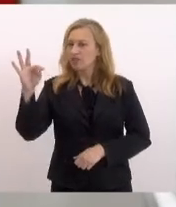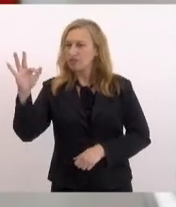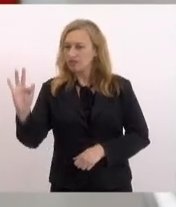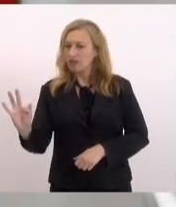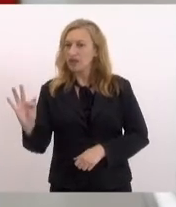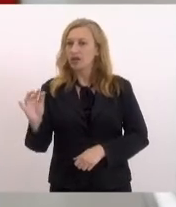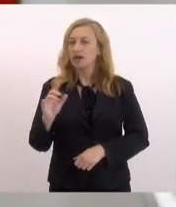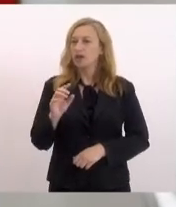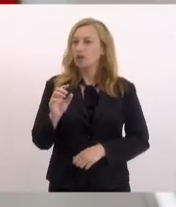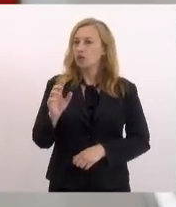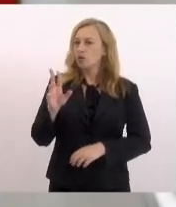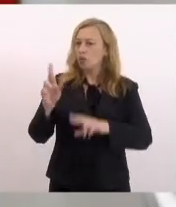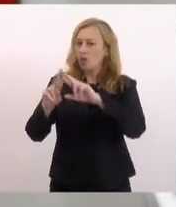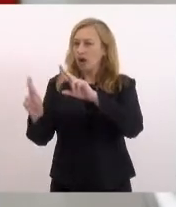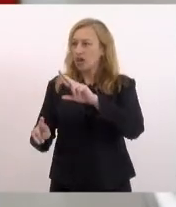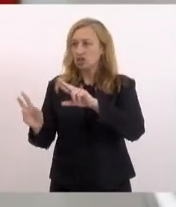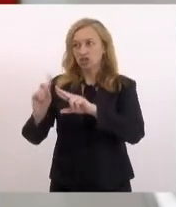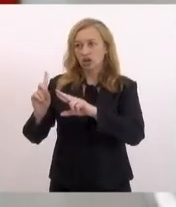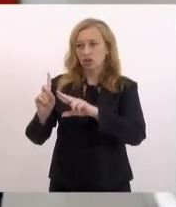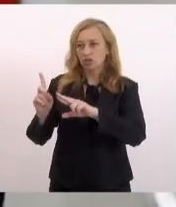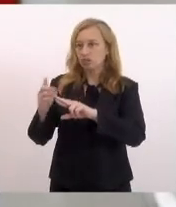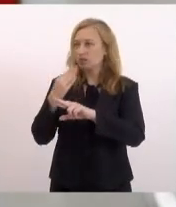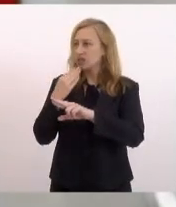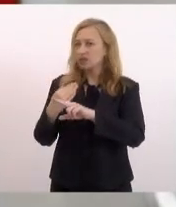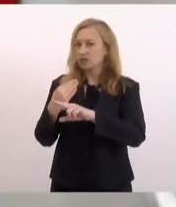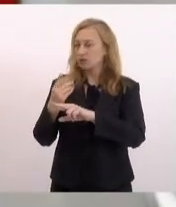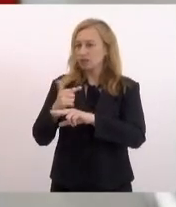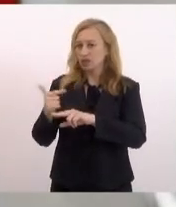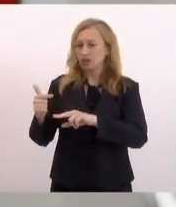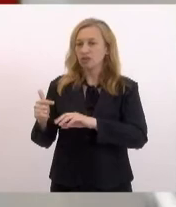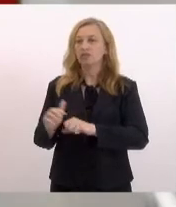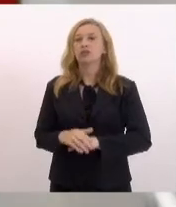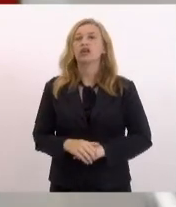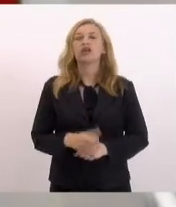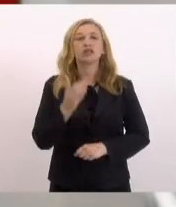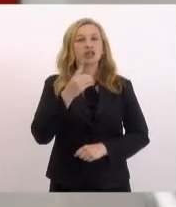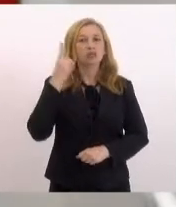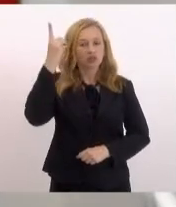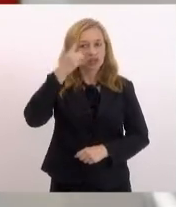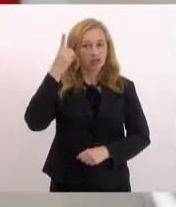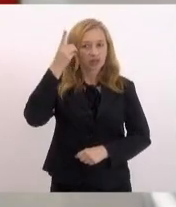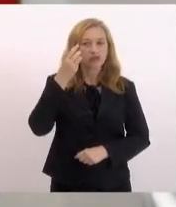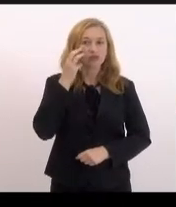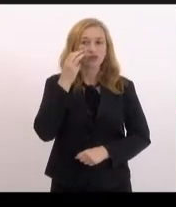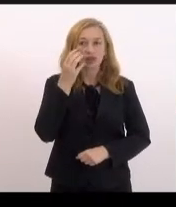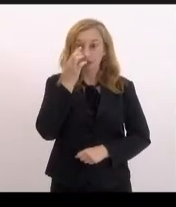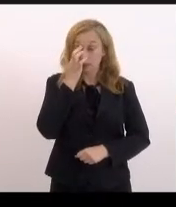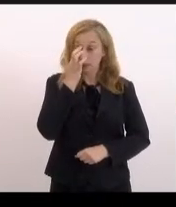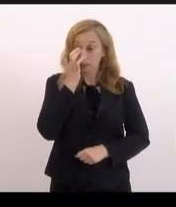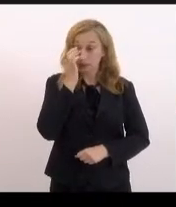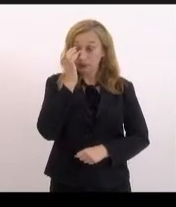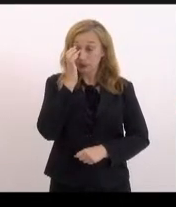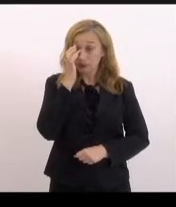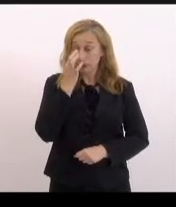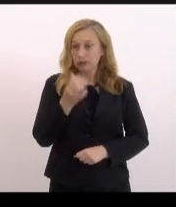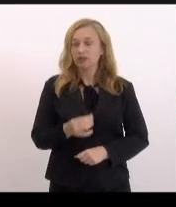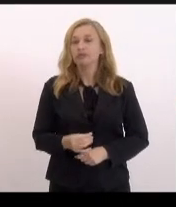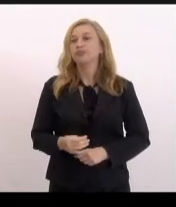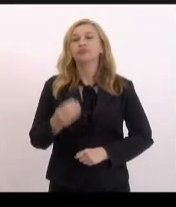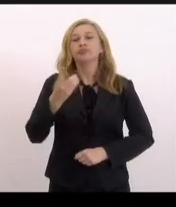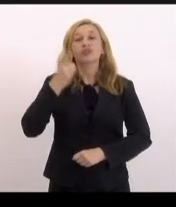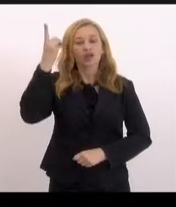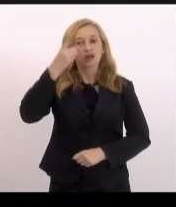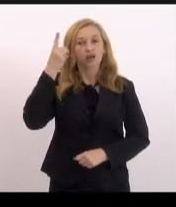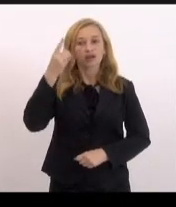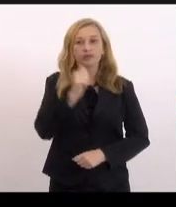não. Não temos nenhum pedido. Deputado Valdec, por favor. Deputado André